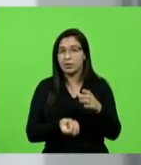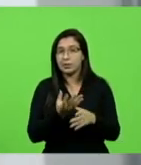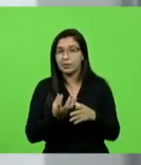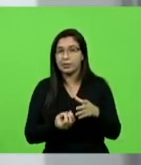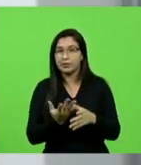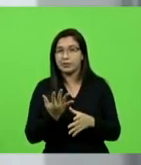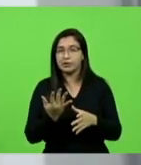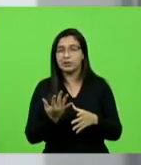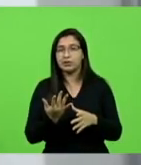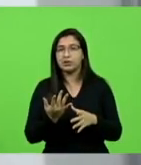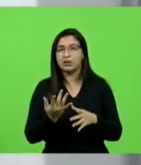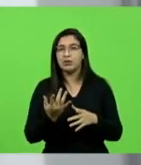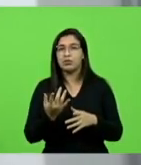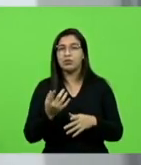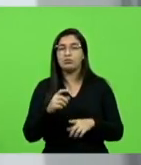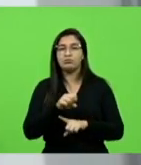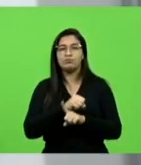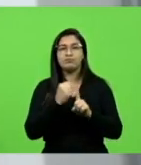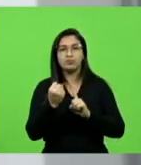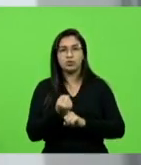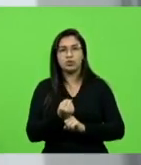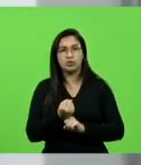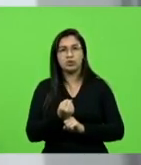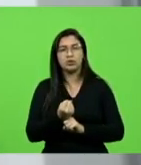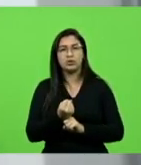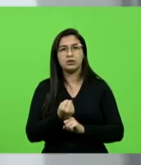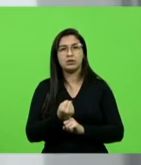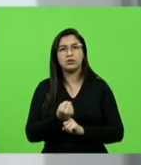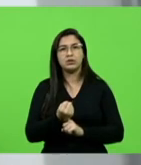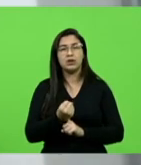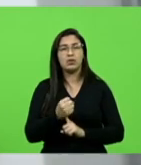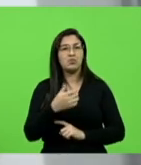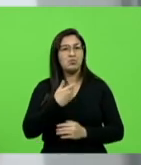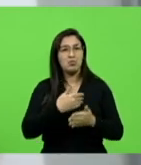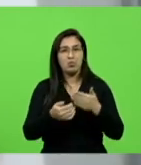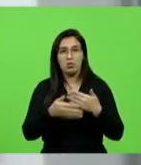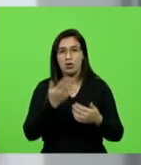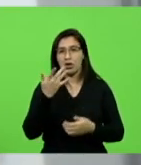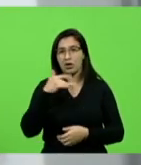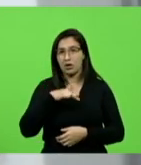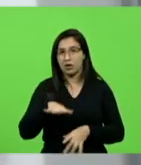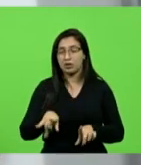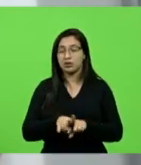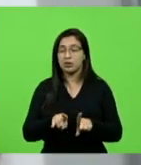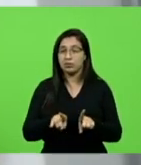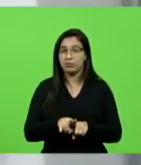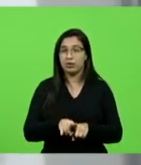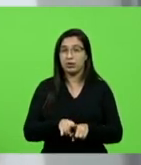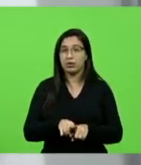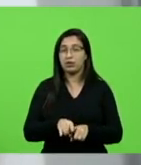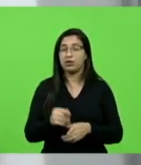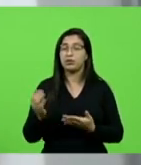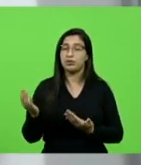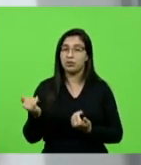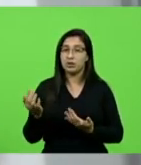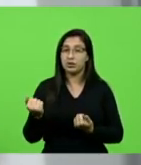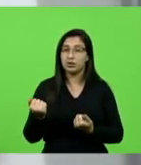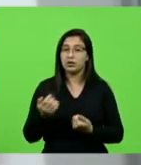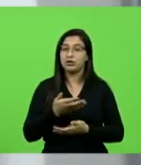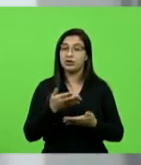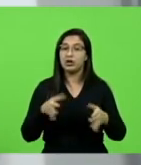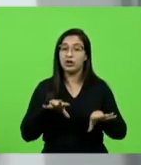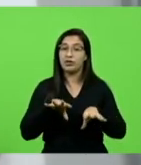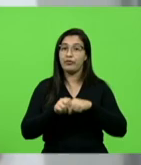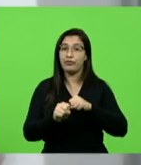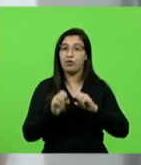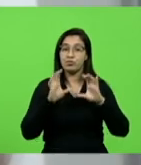identidade social para qualquer criança e adolescente, tendo em vista a formação de uma cidadania